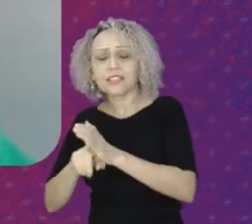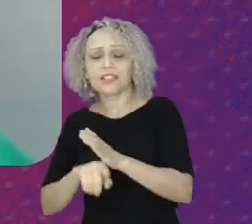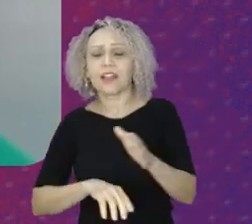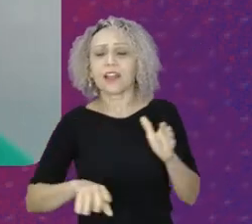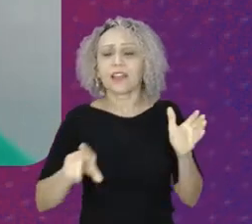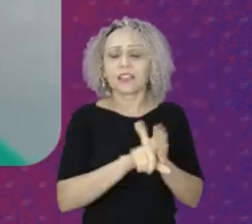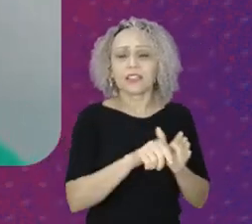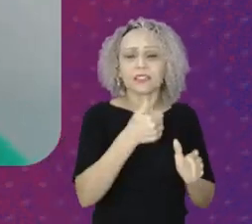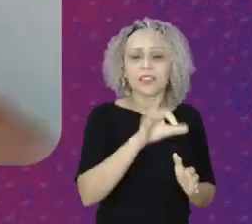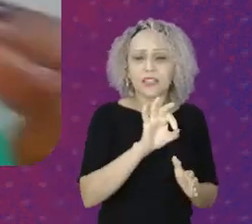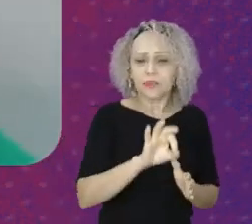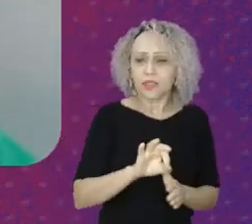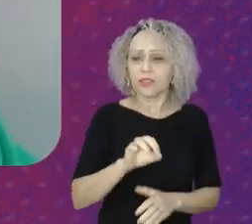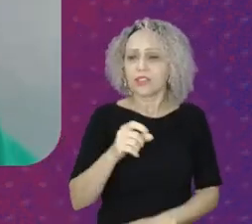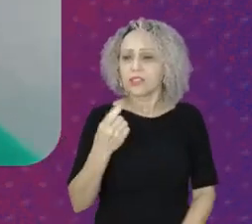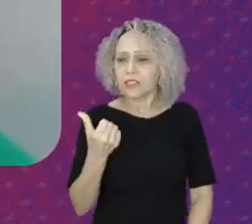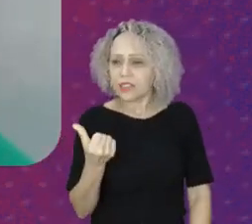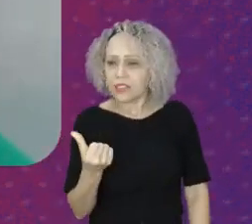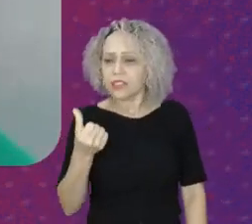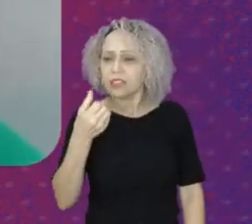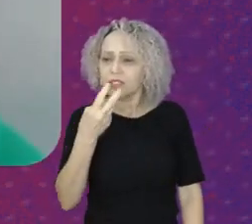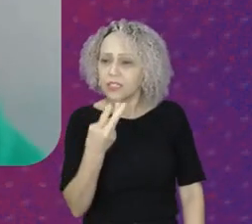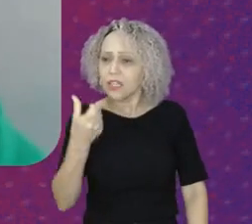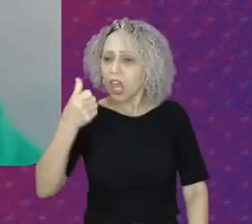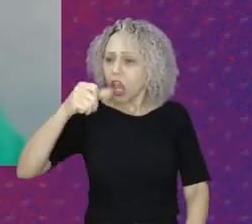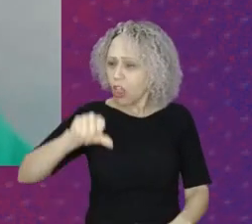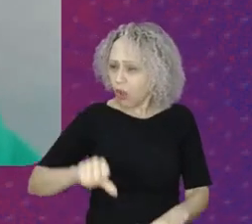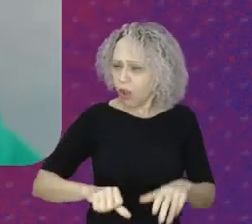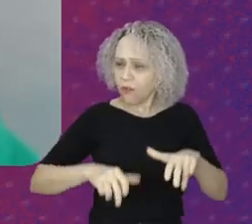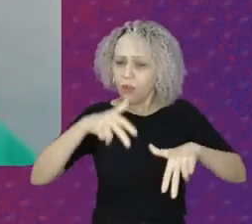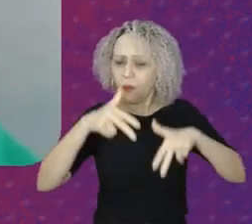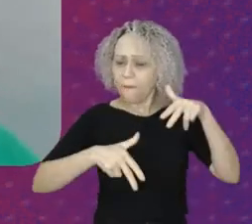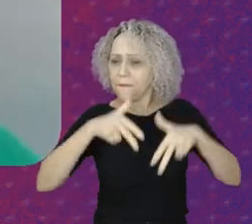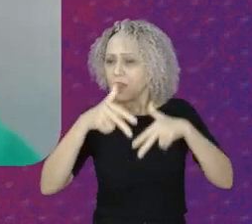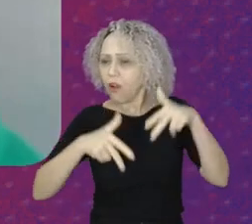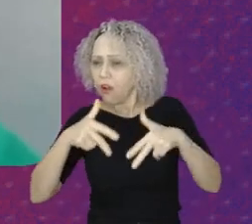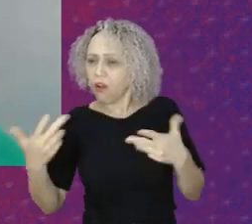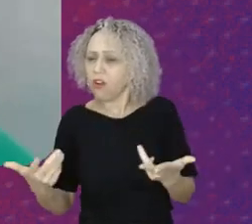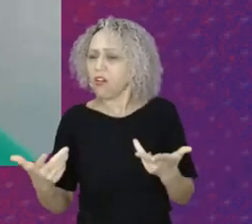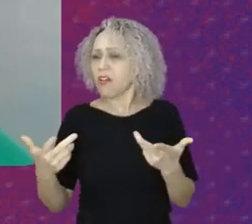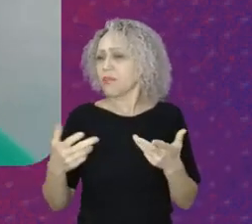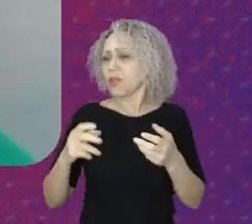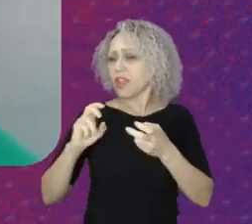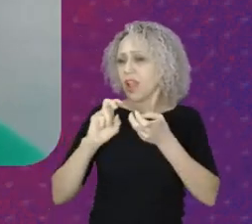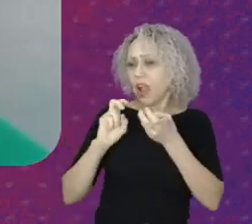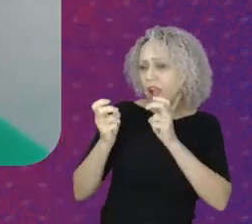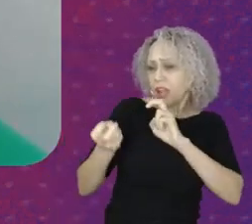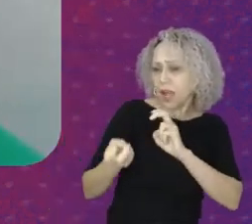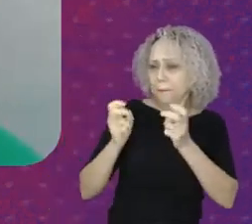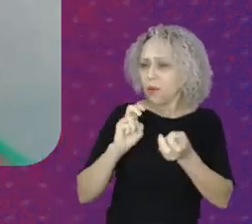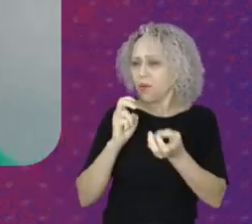o hip hop, o congá, da capoeira, não a partir daquela relação